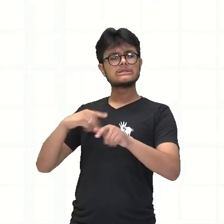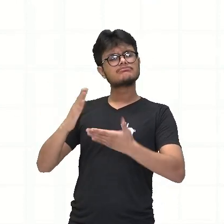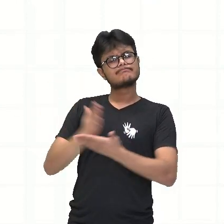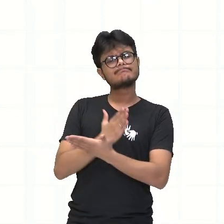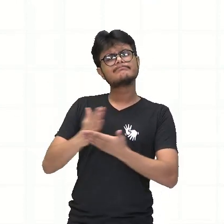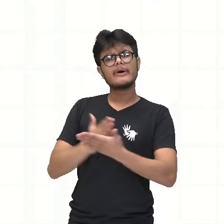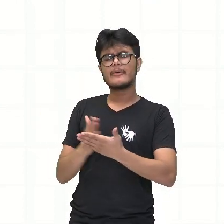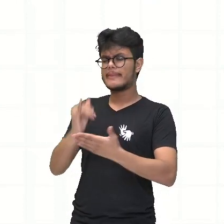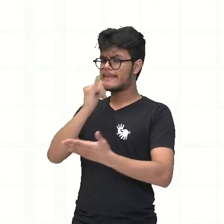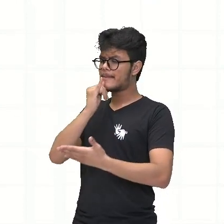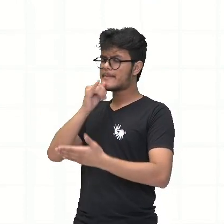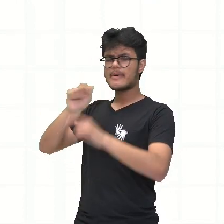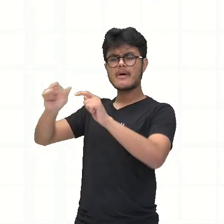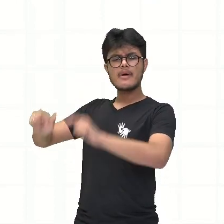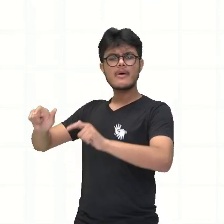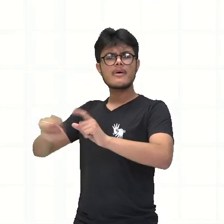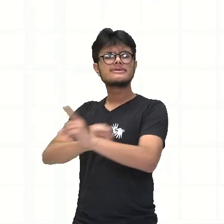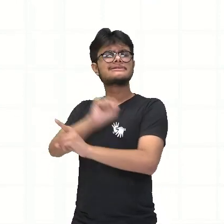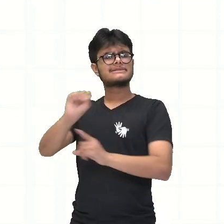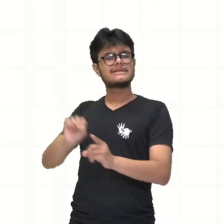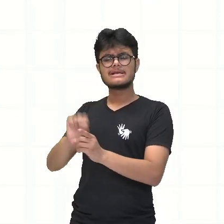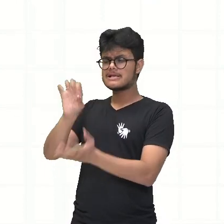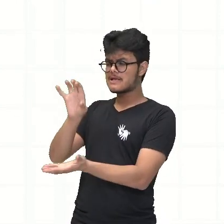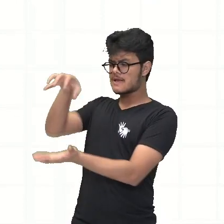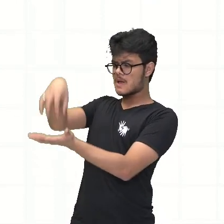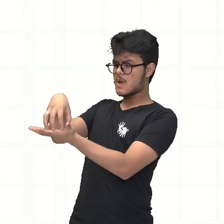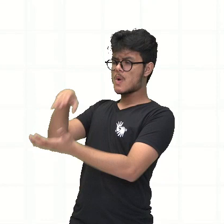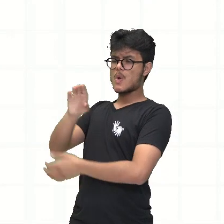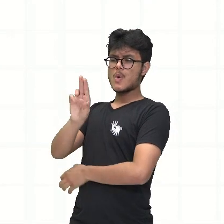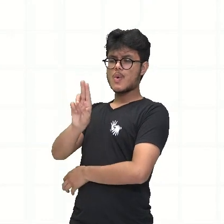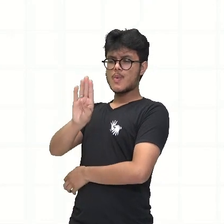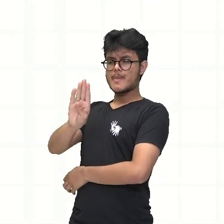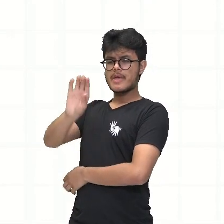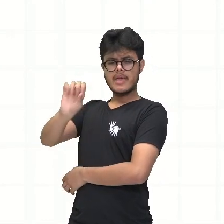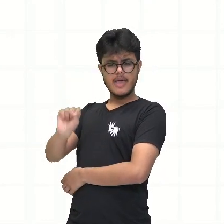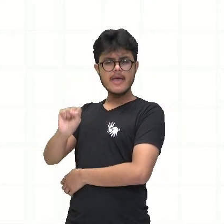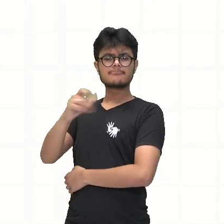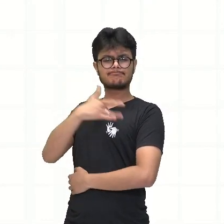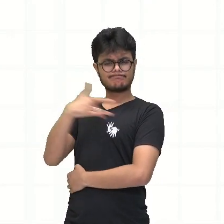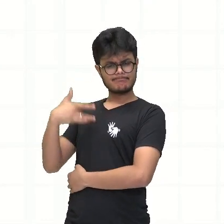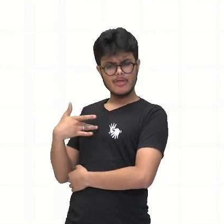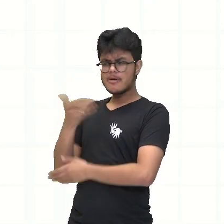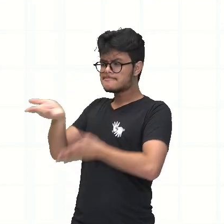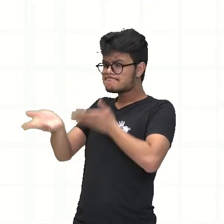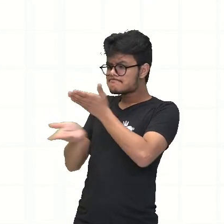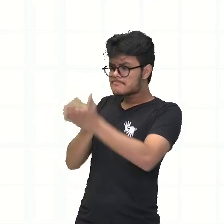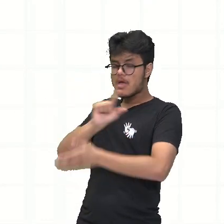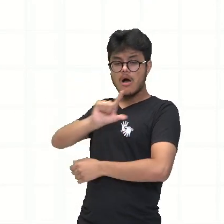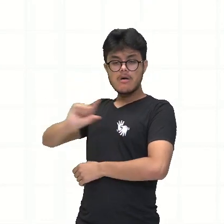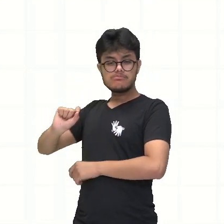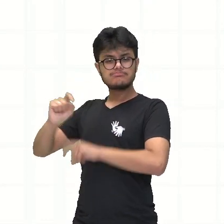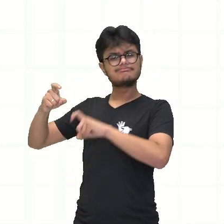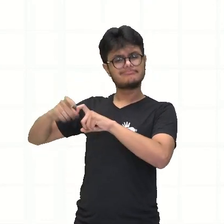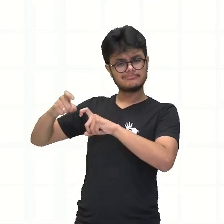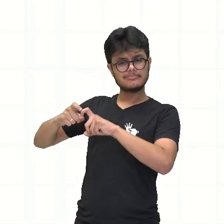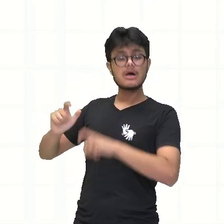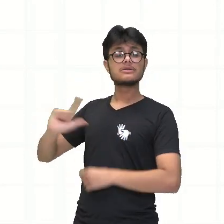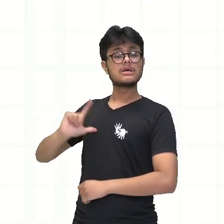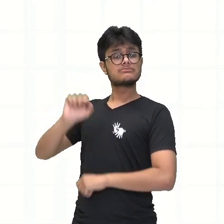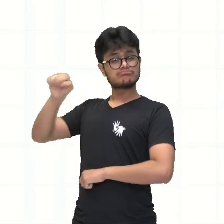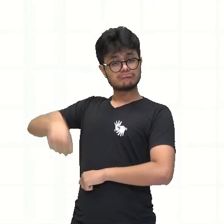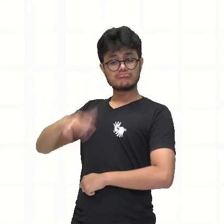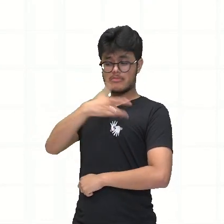comunidades, aqueles centros de saúde, UBS, né, aquela casinha da saúde, onde você consegue ir